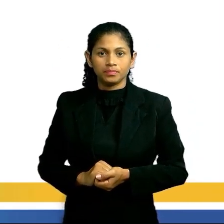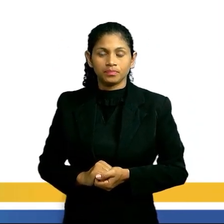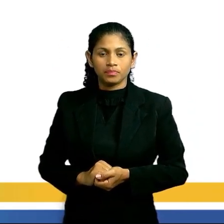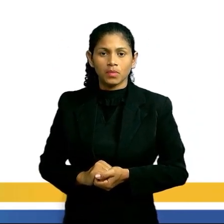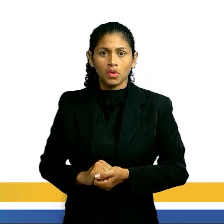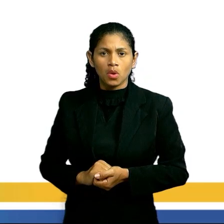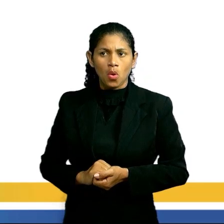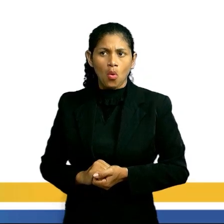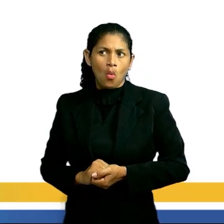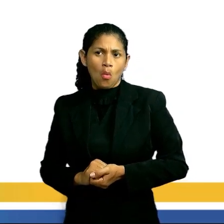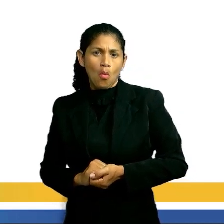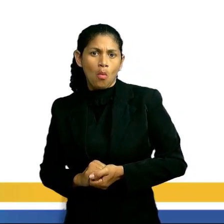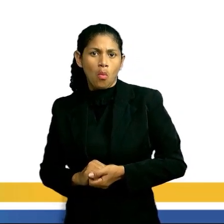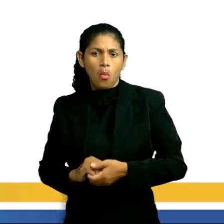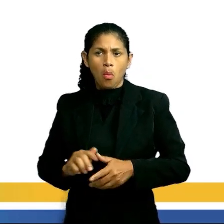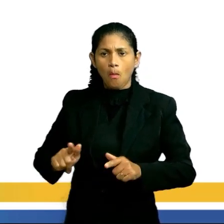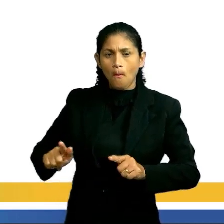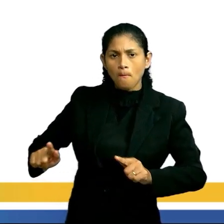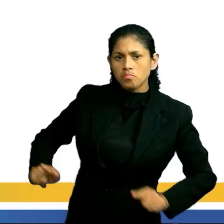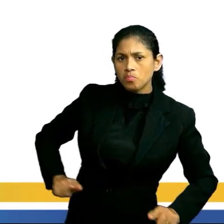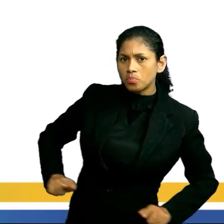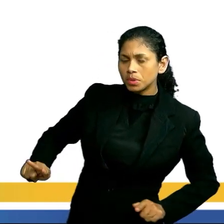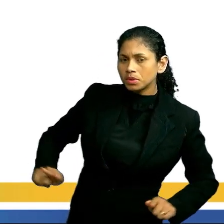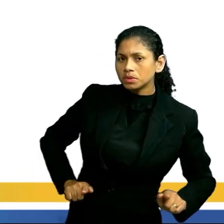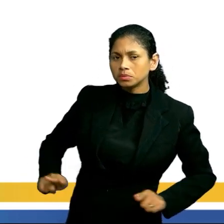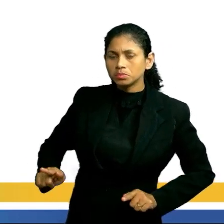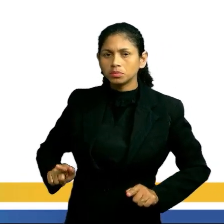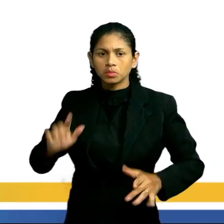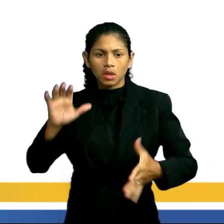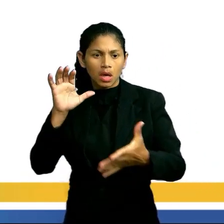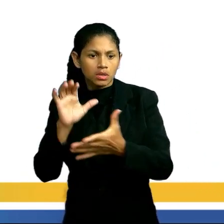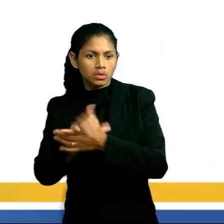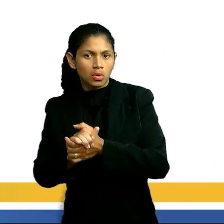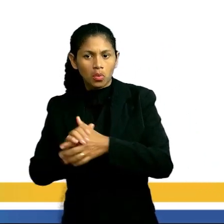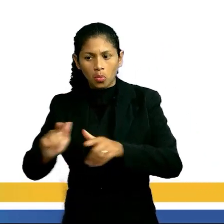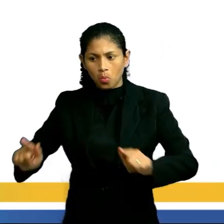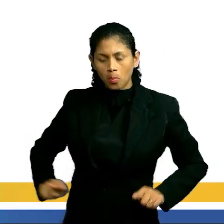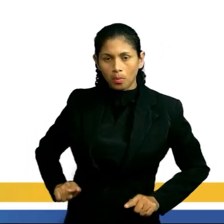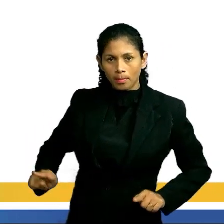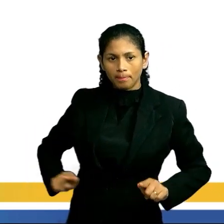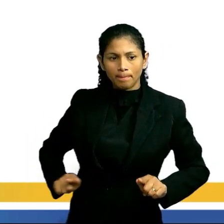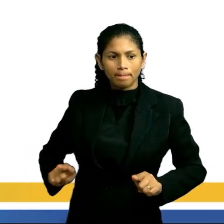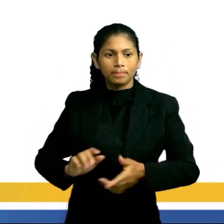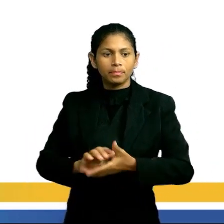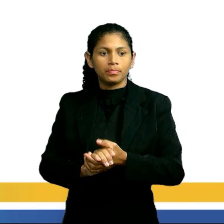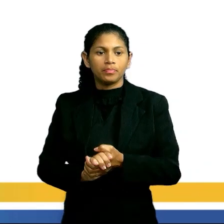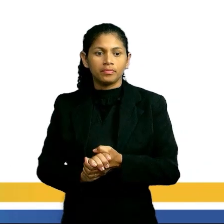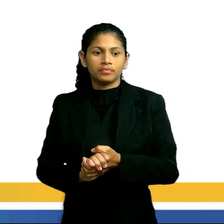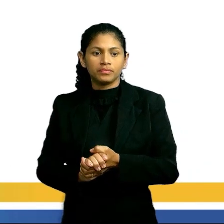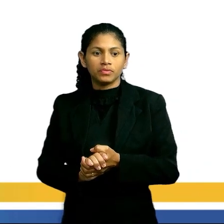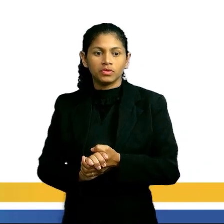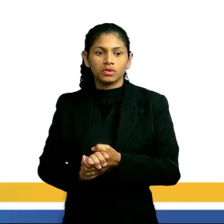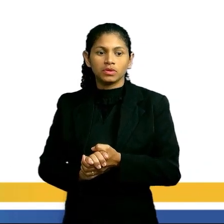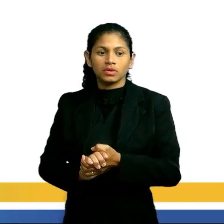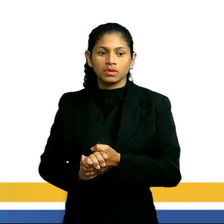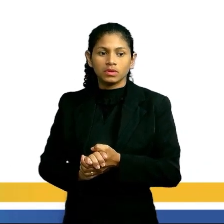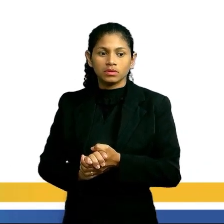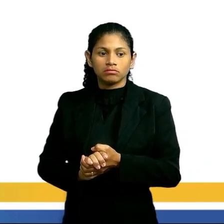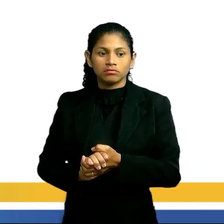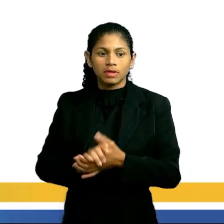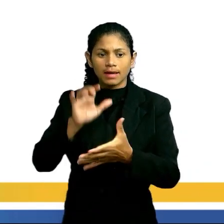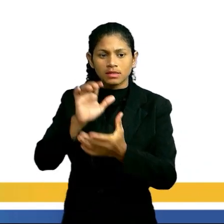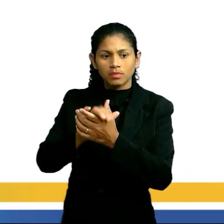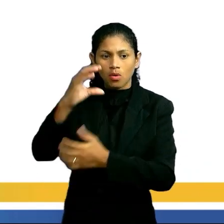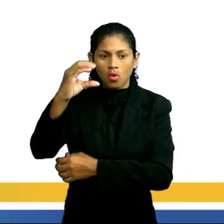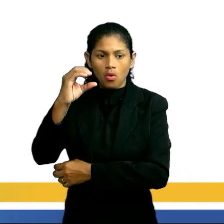a prima. O irmão casou com a irmã. Ok? Então, isso representa casamento